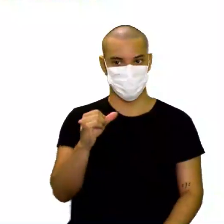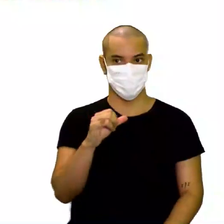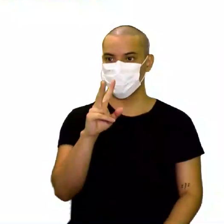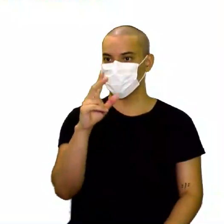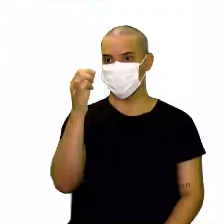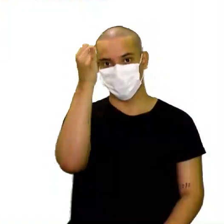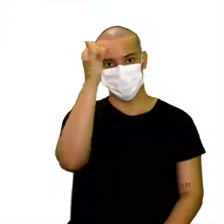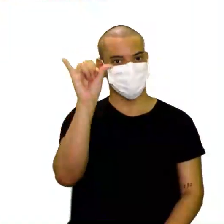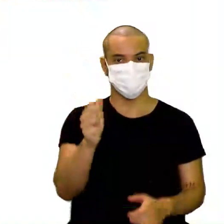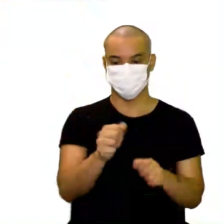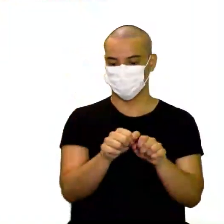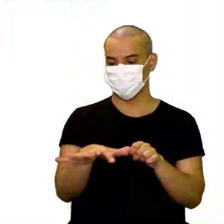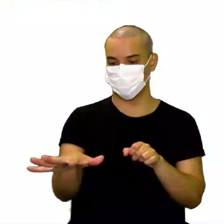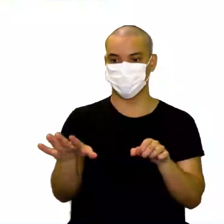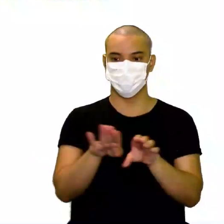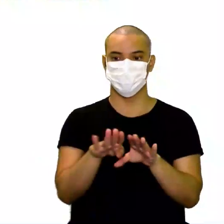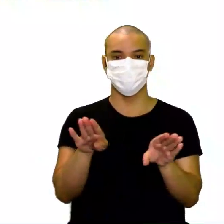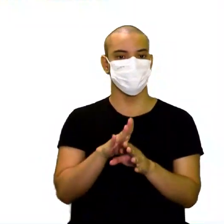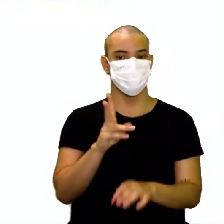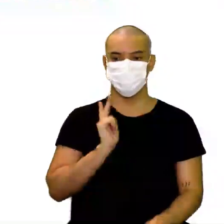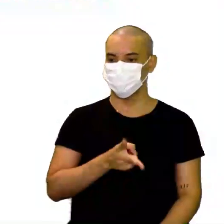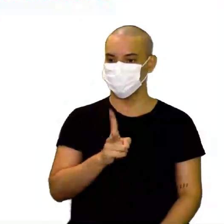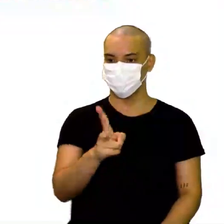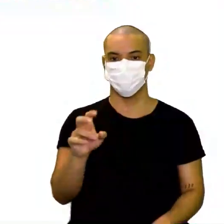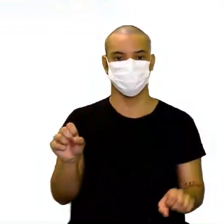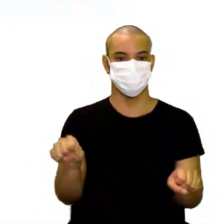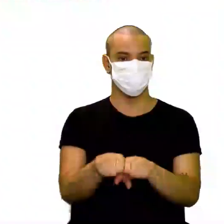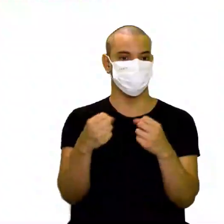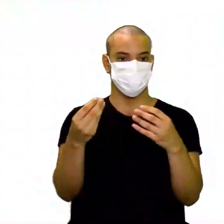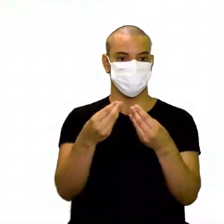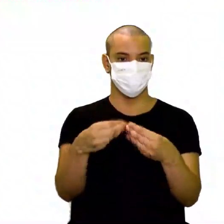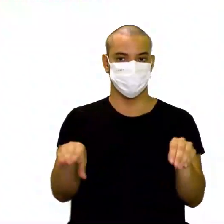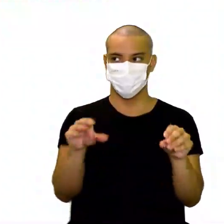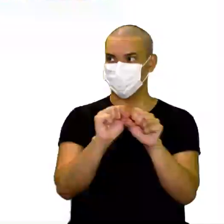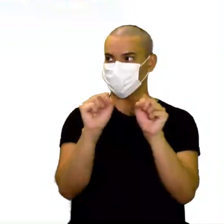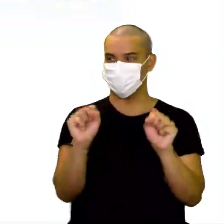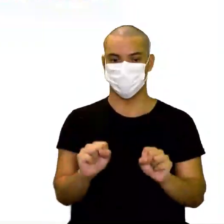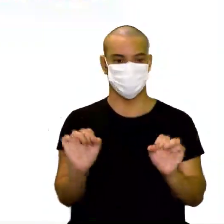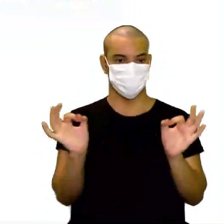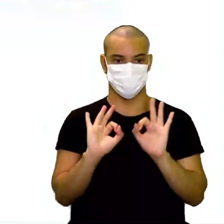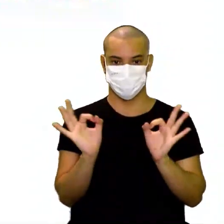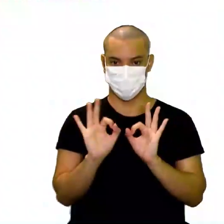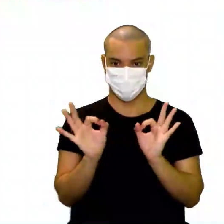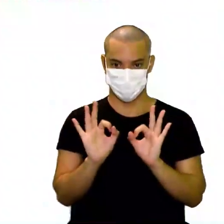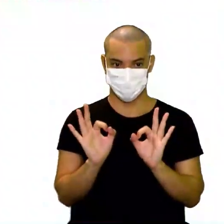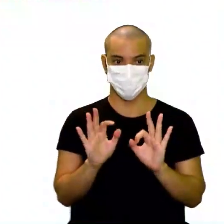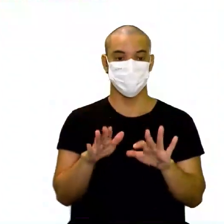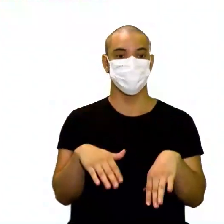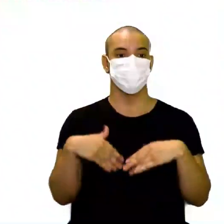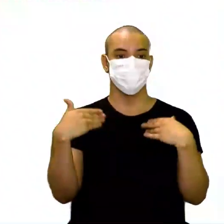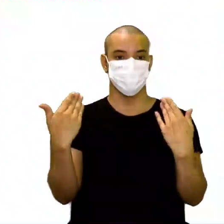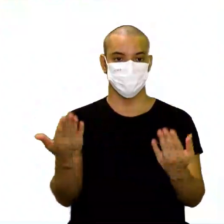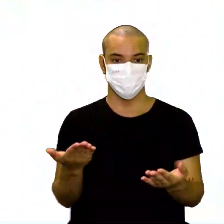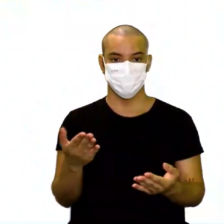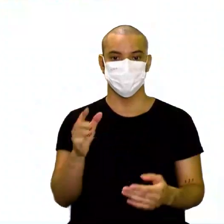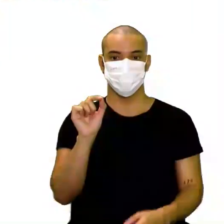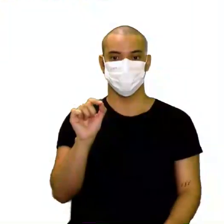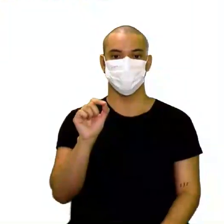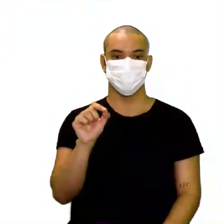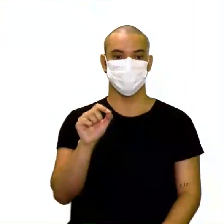passar a corrente e aí não vai mais continuar danificando o sistema. Já os disjuntores